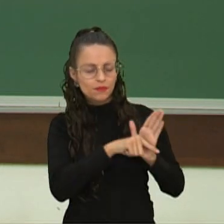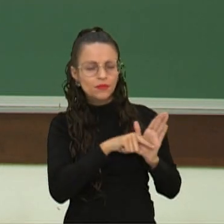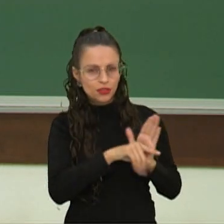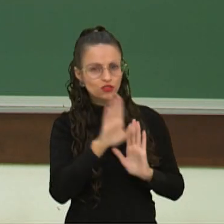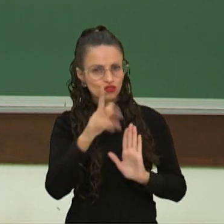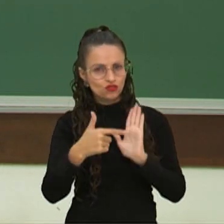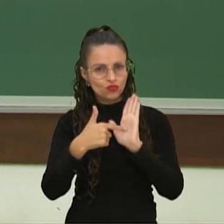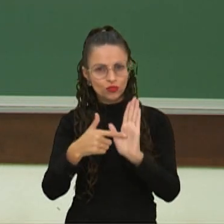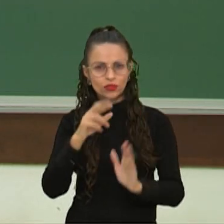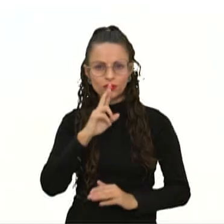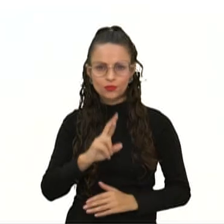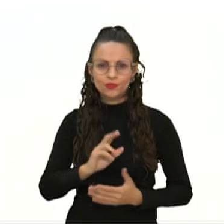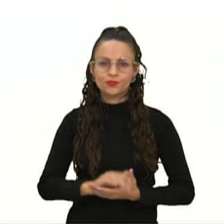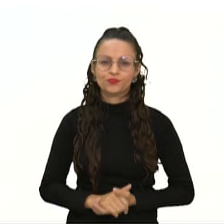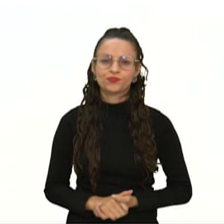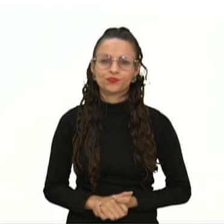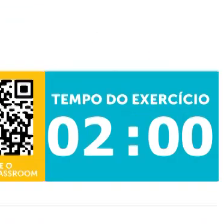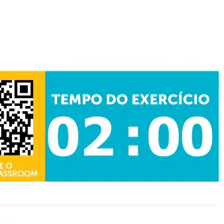já vê a resposta. Vamos lá.